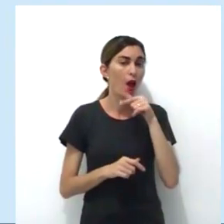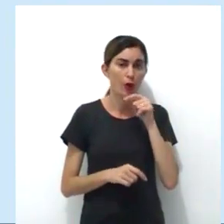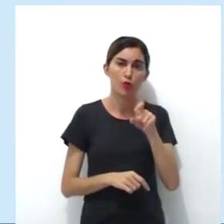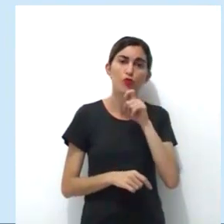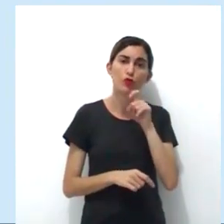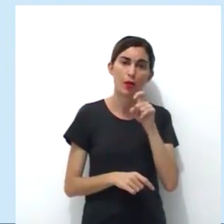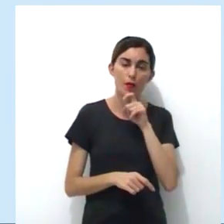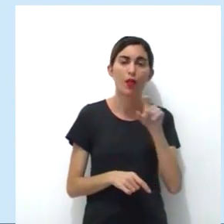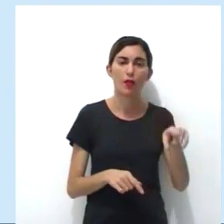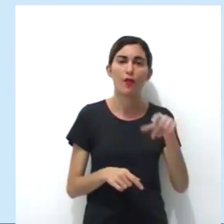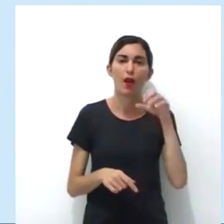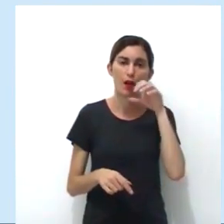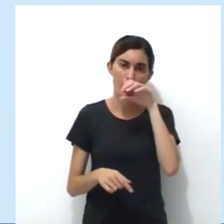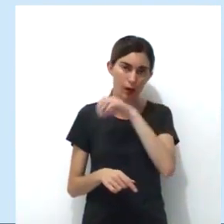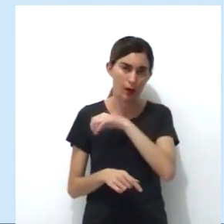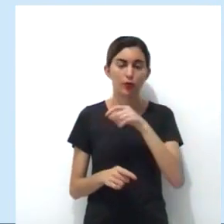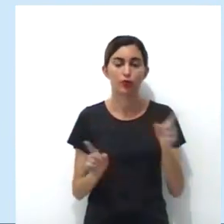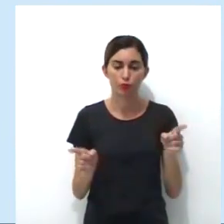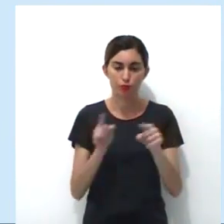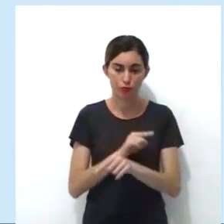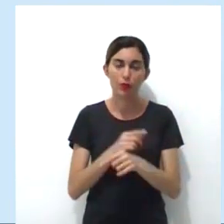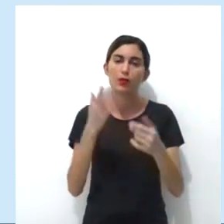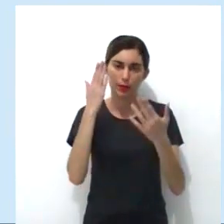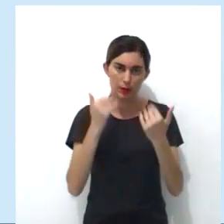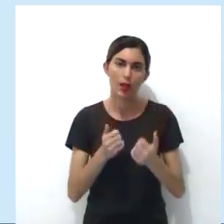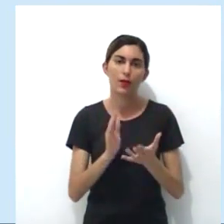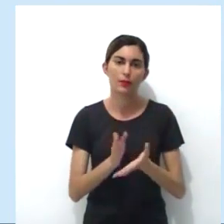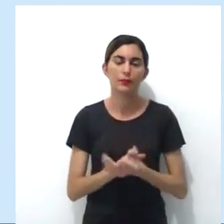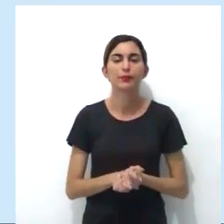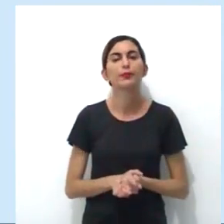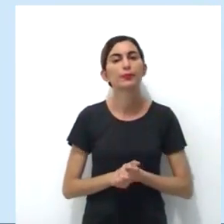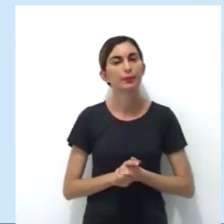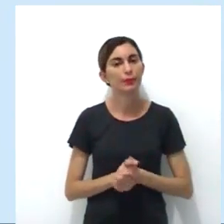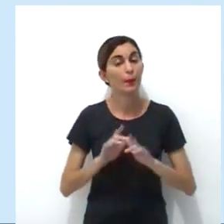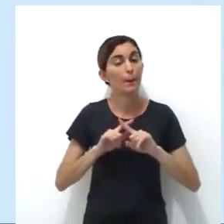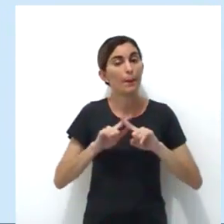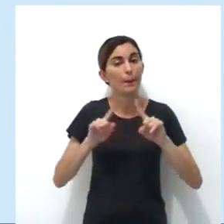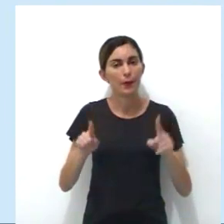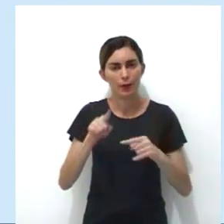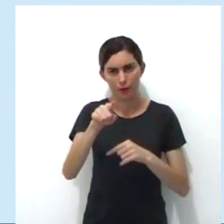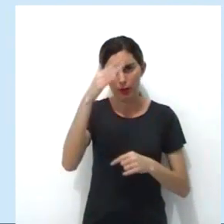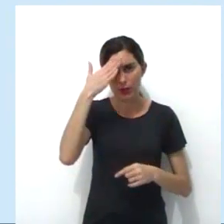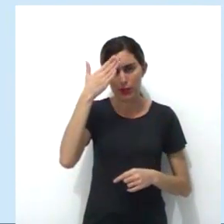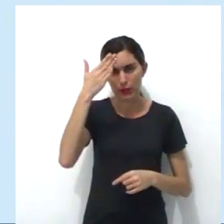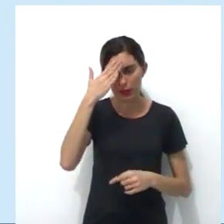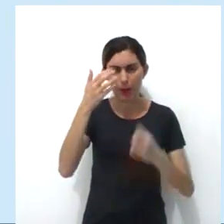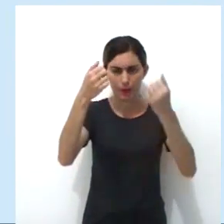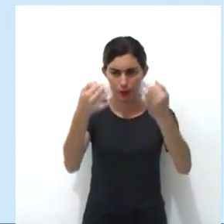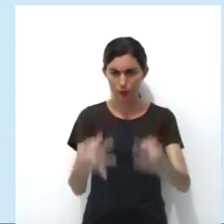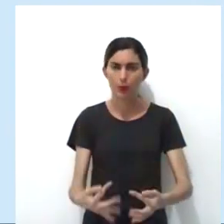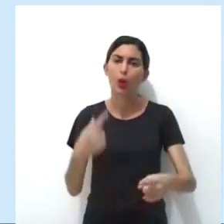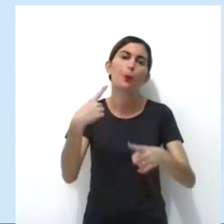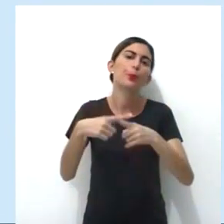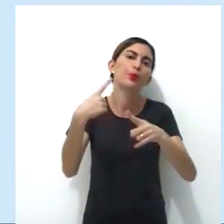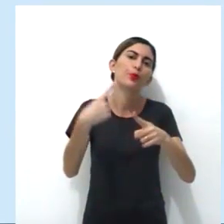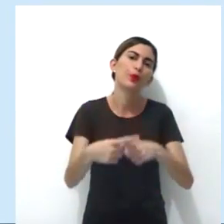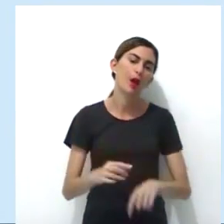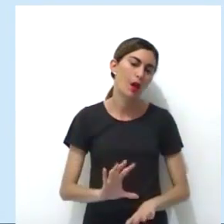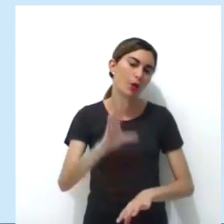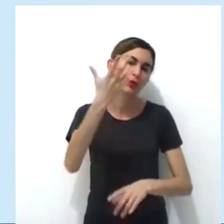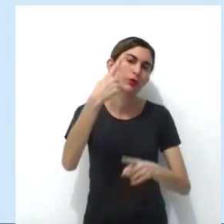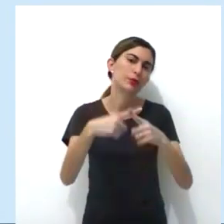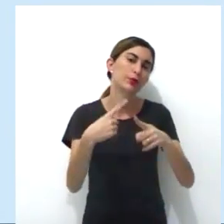o que irá acontecer? Você já sabe que o café, você vai dizer, né? O café